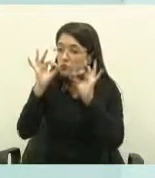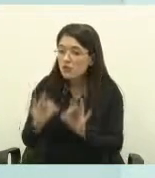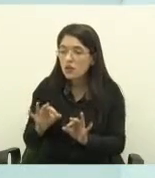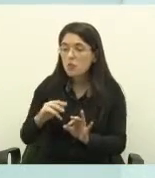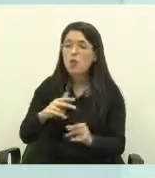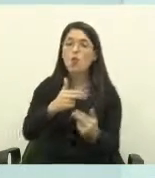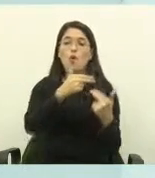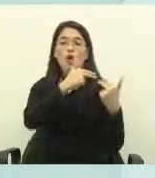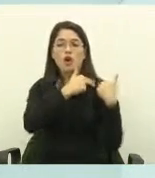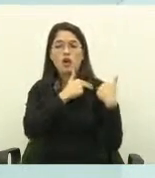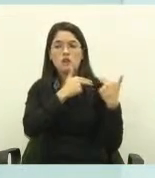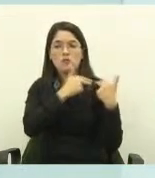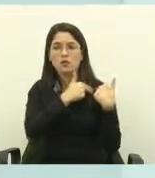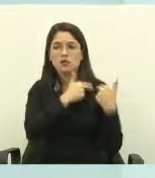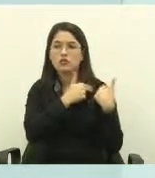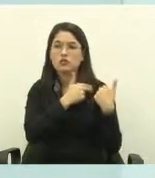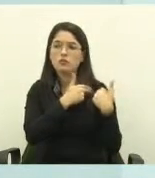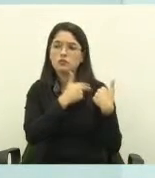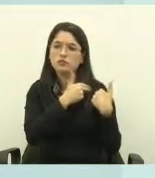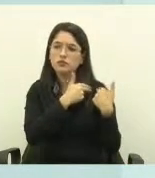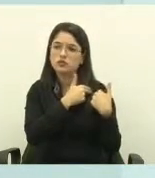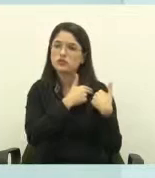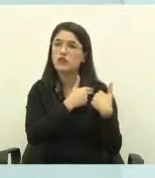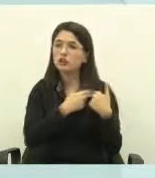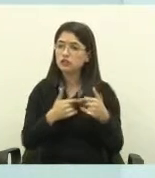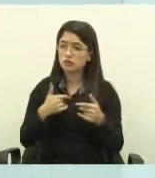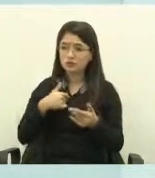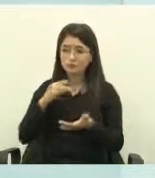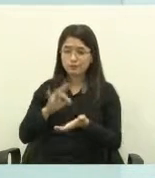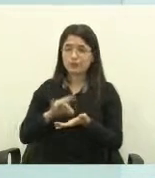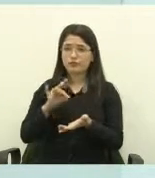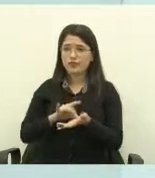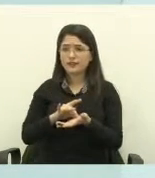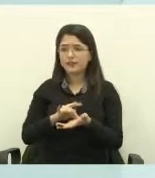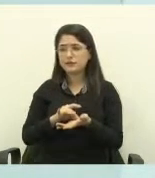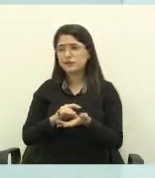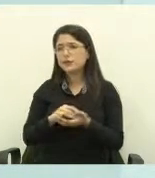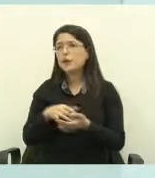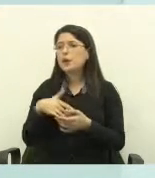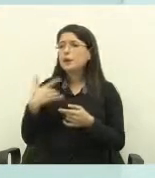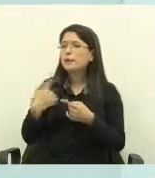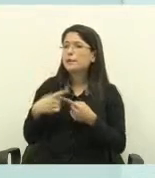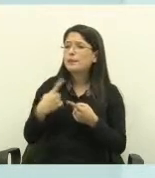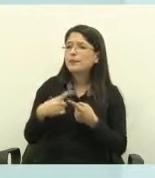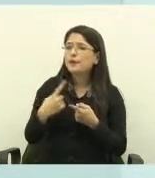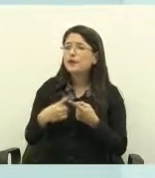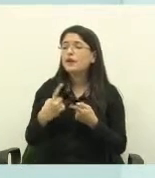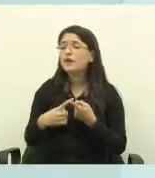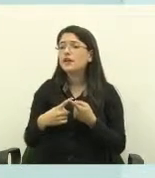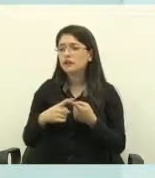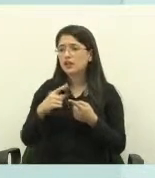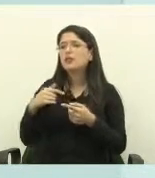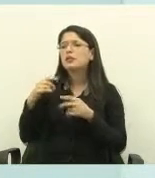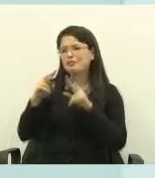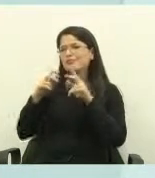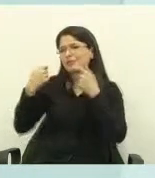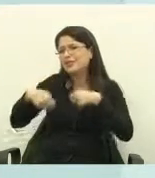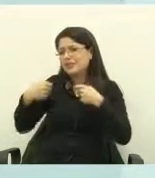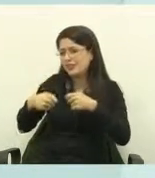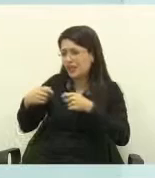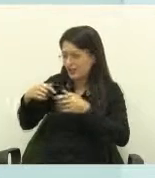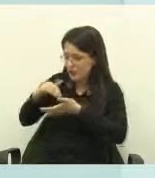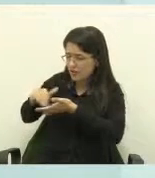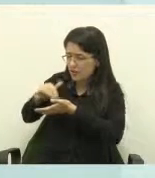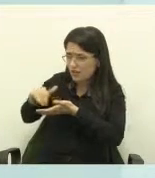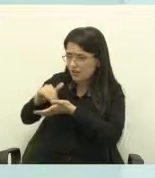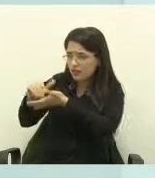dos secretários por... Eu acho que tem que, sim, discutir. Tem que discutir a questão política, algumas secretarias, mas outras secretarias nós temos que